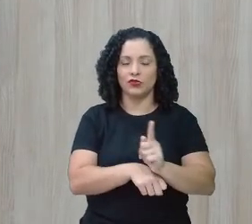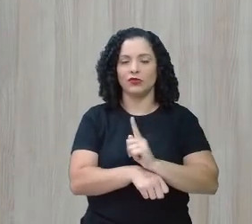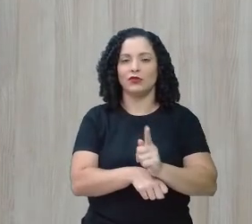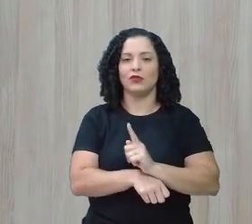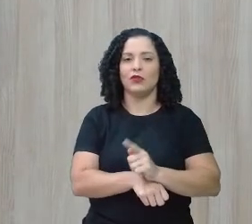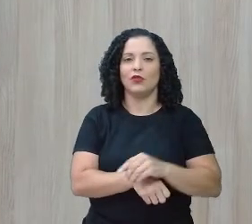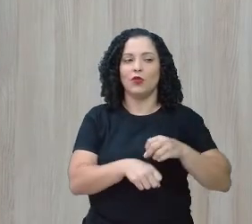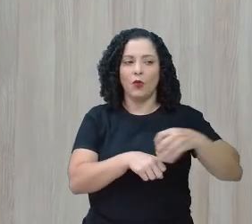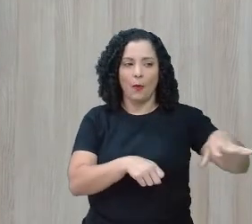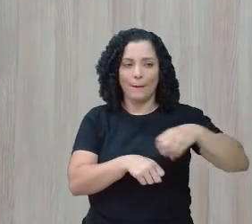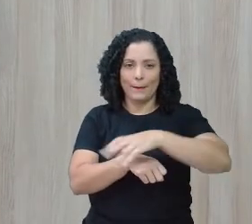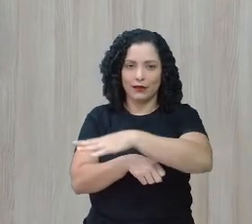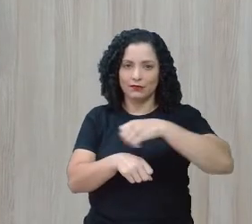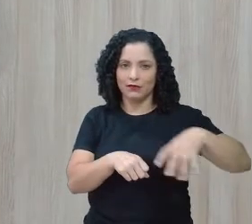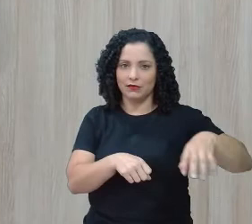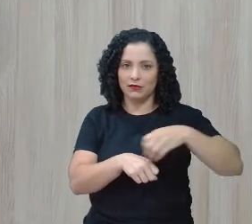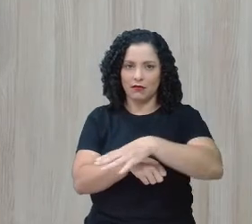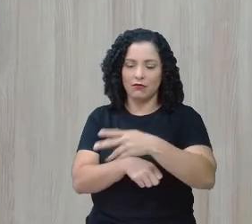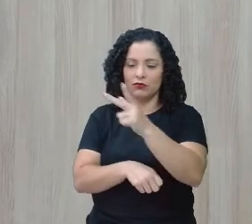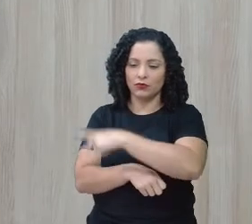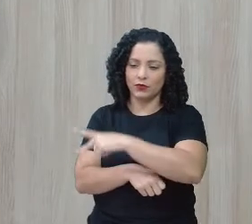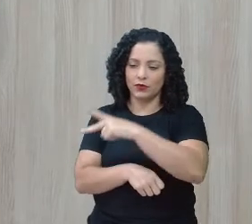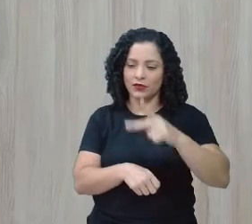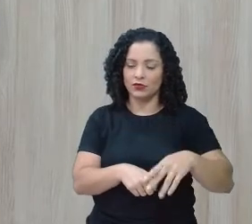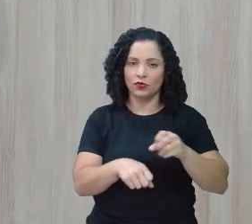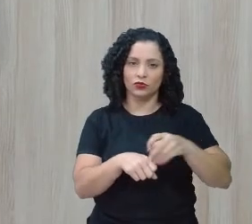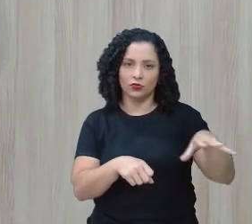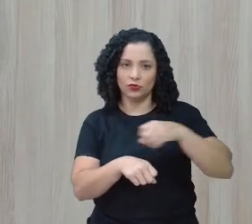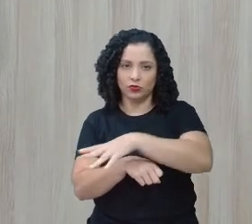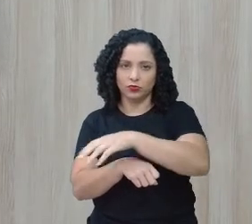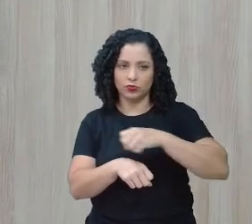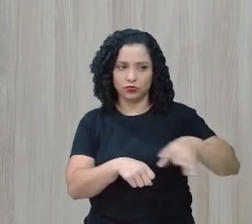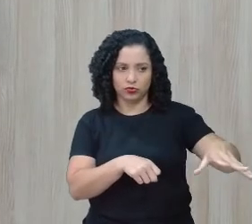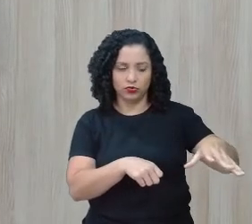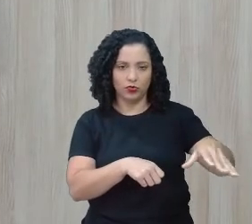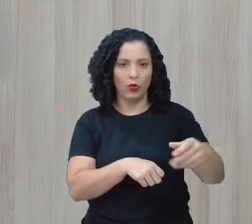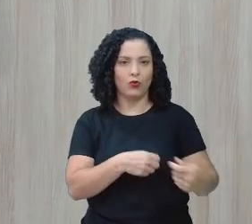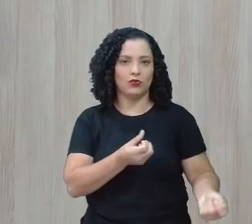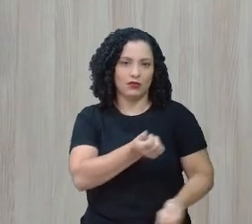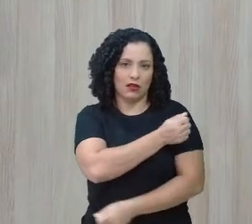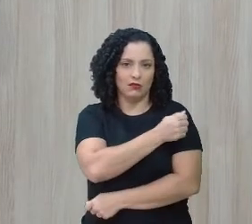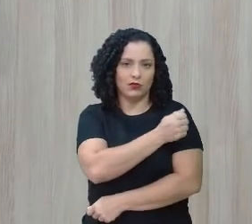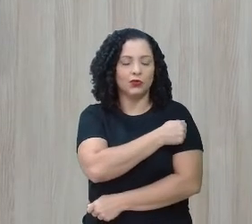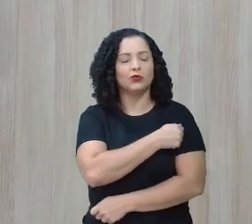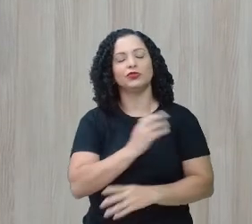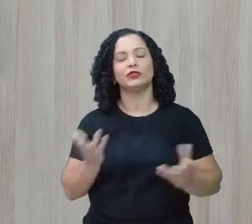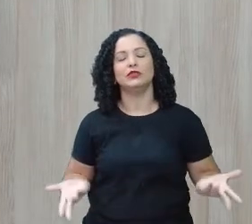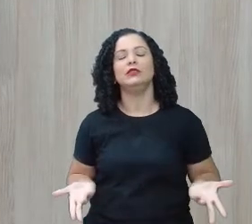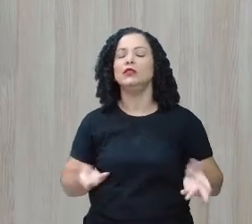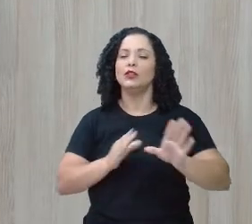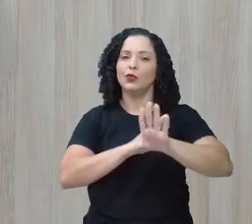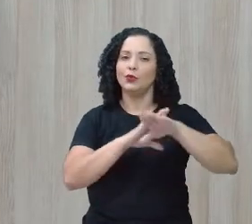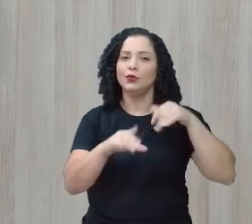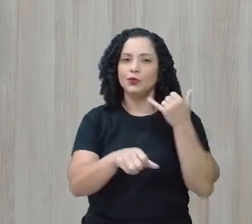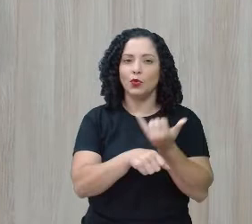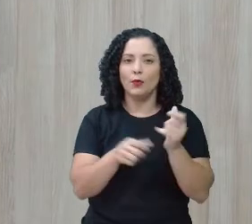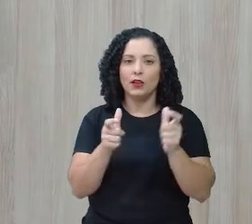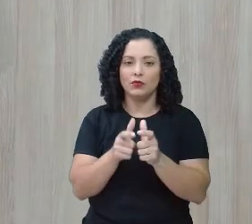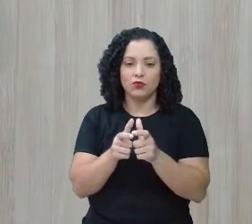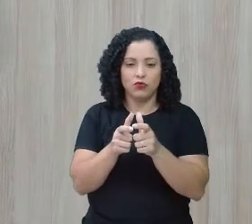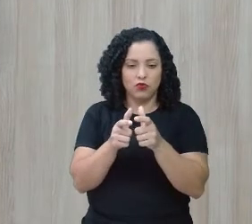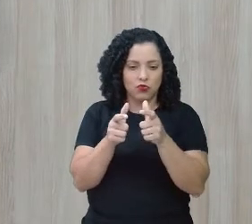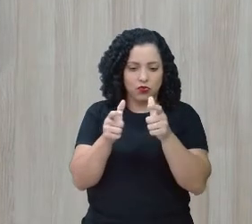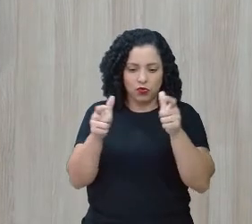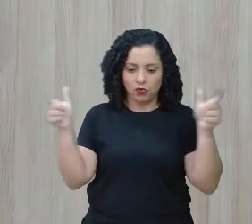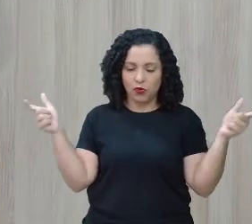com os professores e alunos, para que a nossa rede aqui, o nosso canal no YouTube do Educa Recife, ele cresça